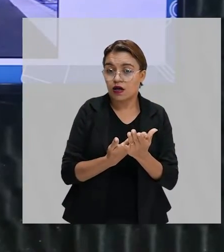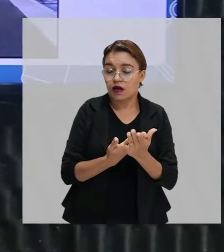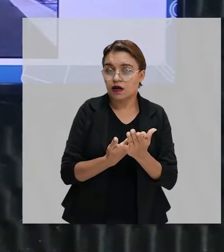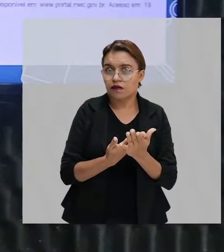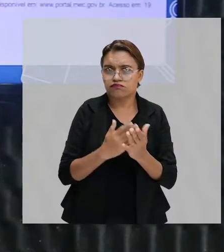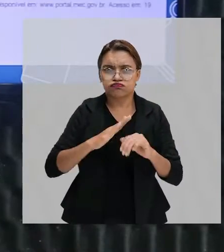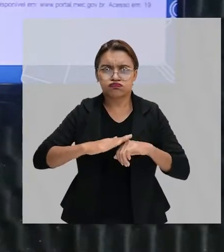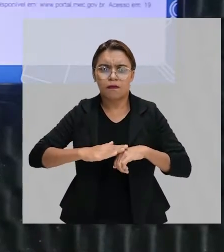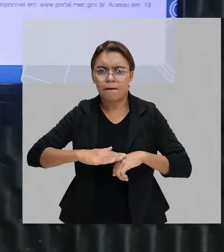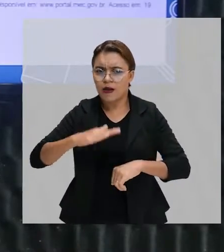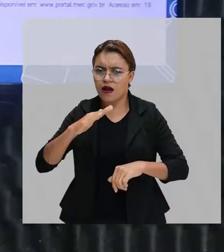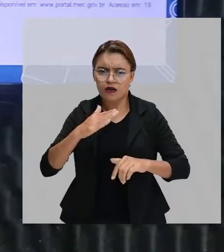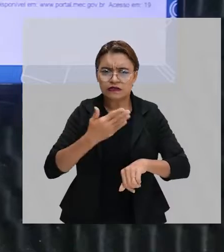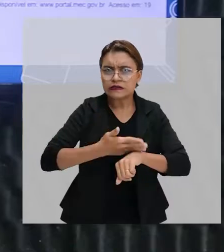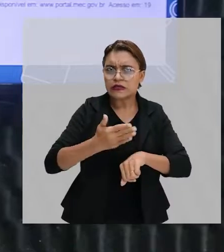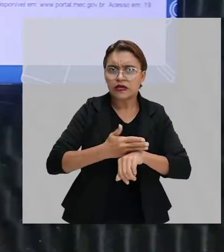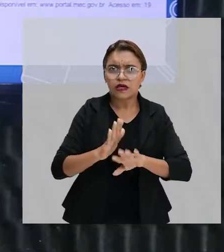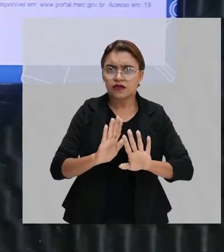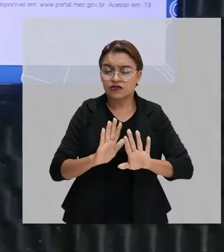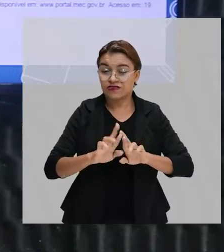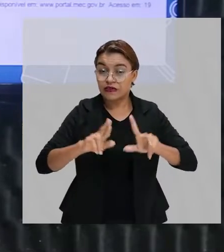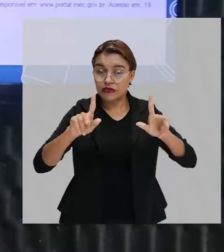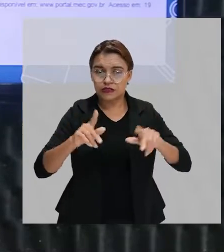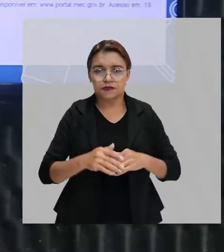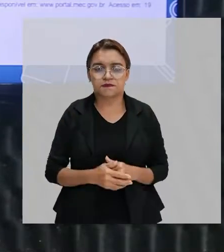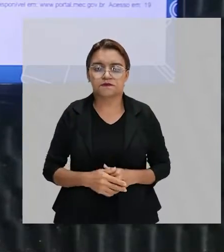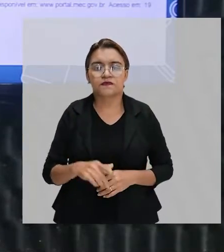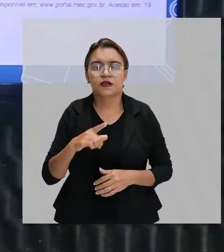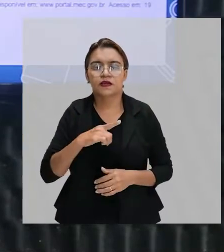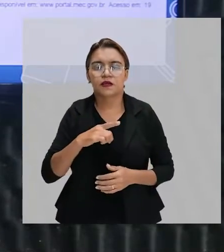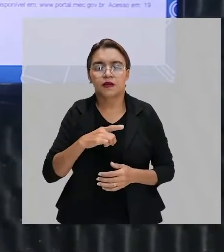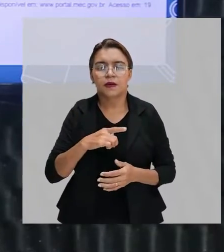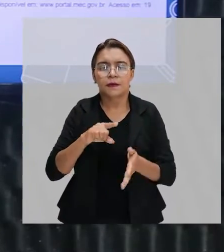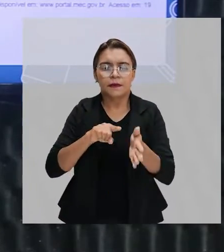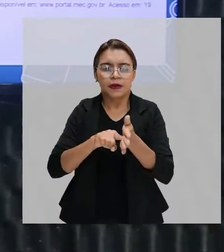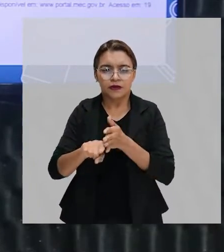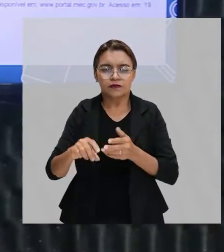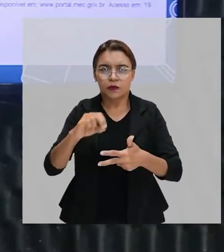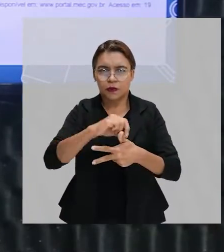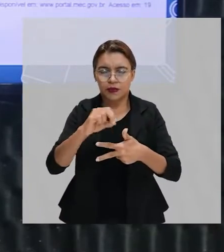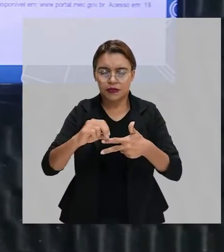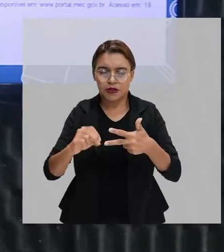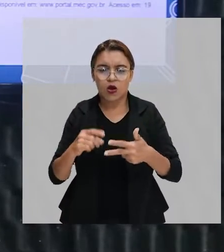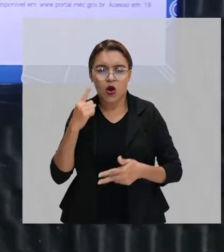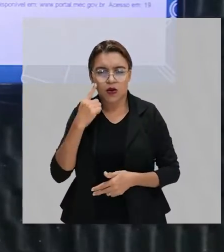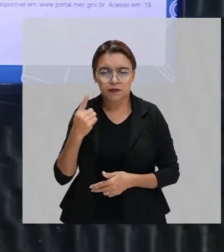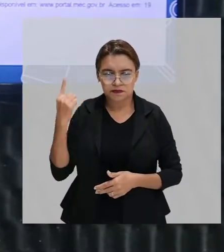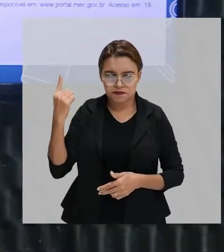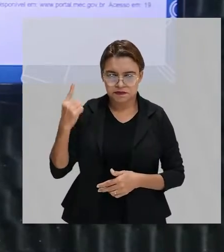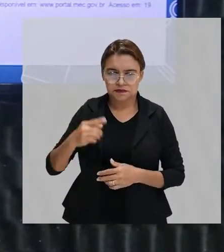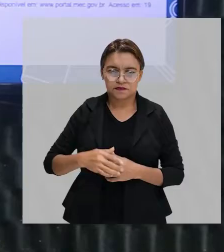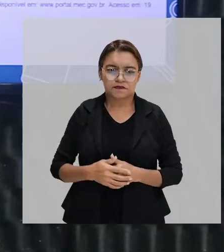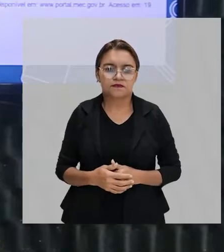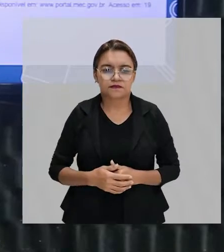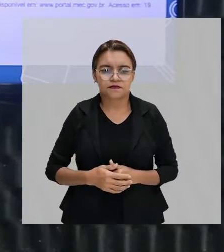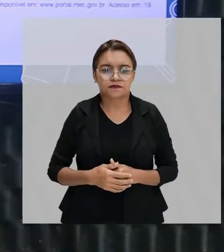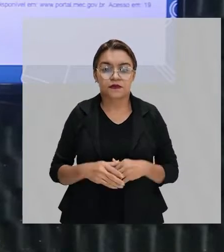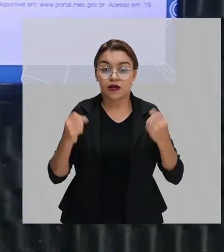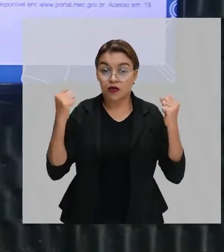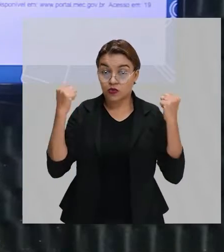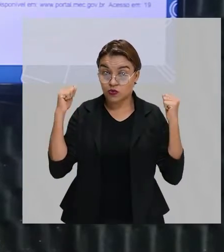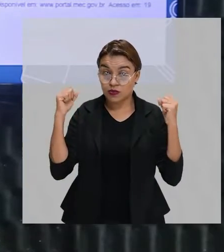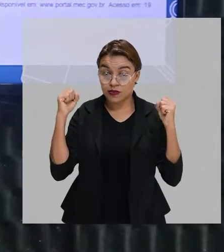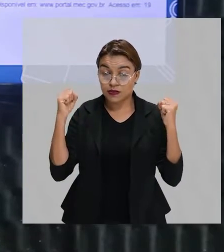indivíduo bom então trouxe uma questão aqui para vocês a educação física ensinada a jovens do ensino médio